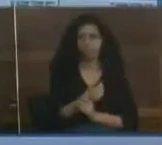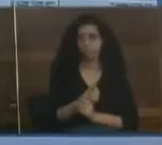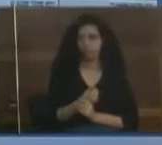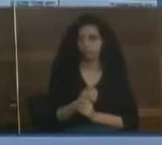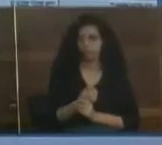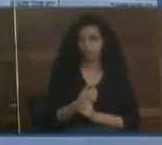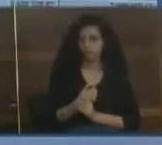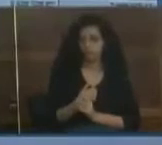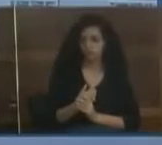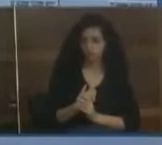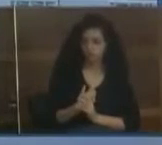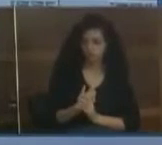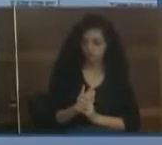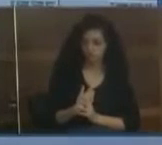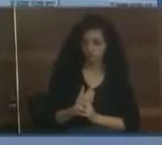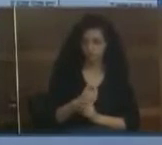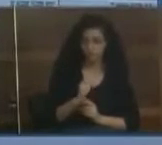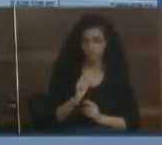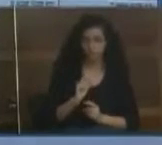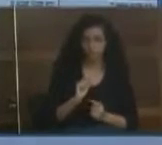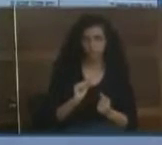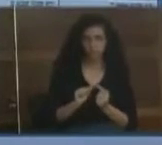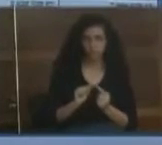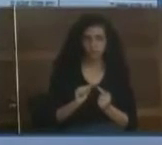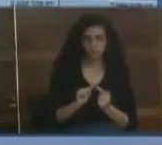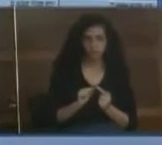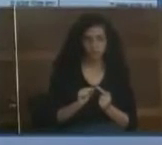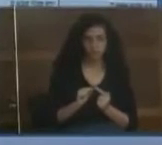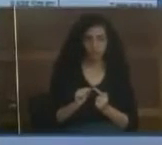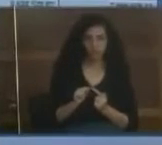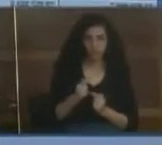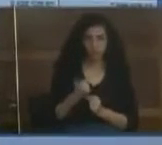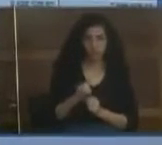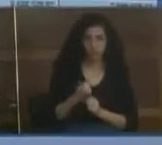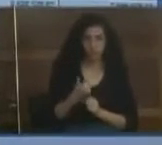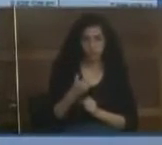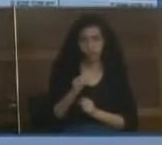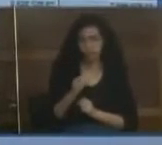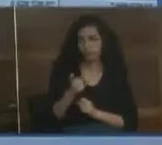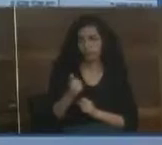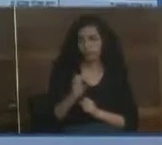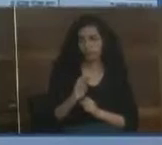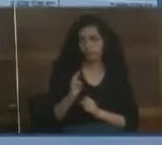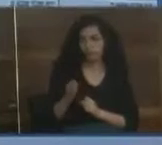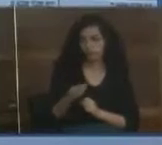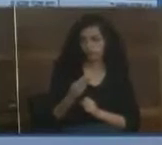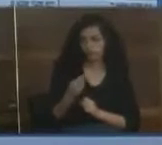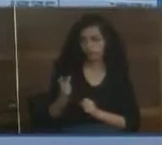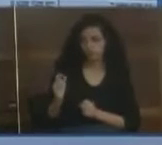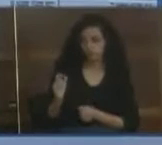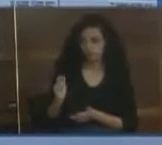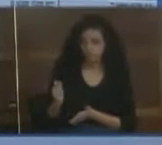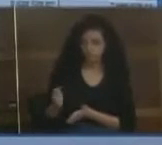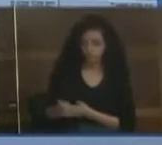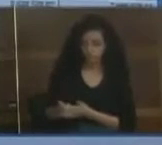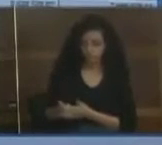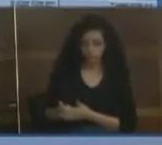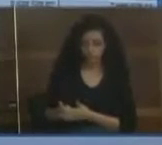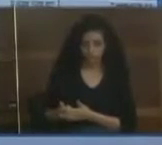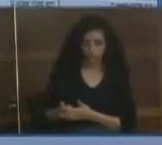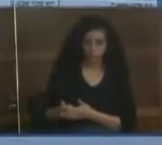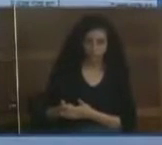592 r$1000 desse desempenhado até o 3º quadrimestre de 101 milhões 274 mil reais